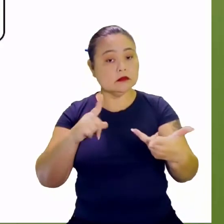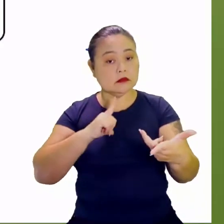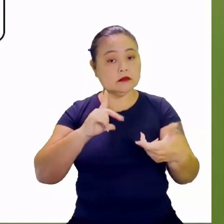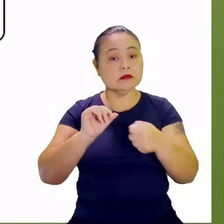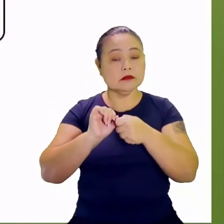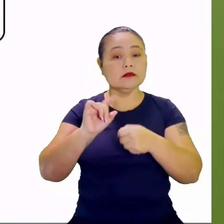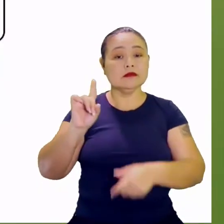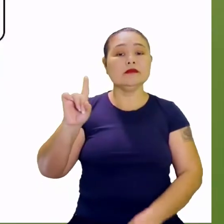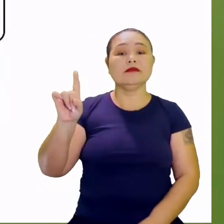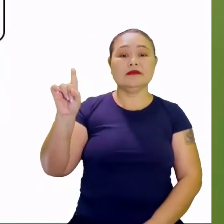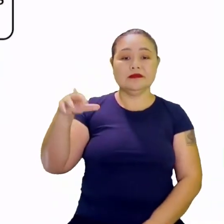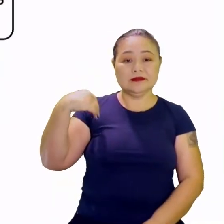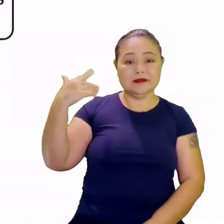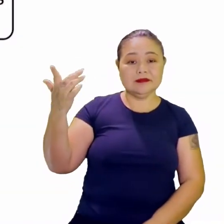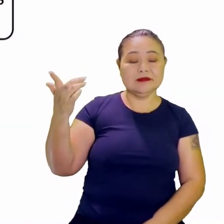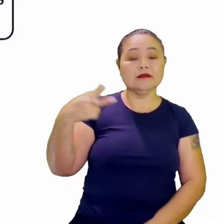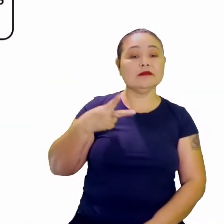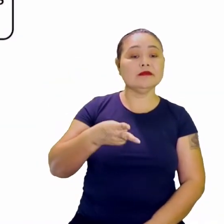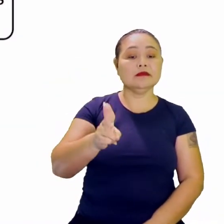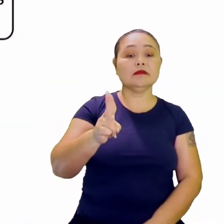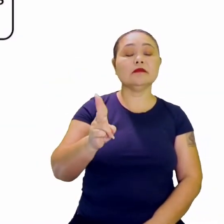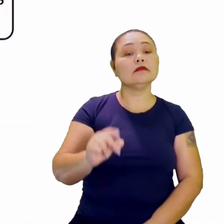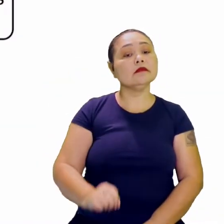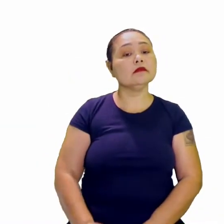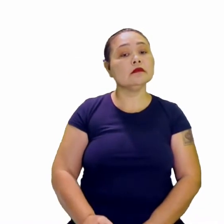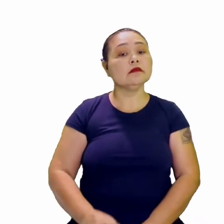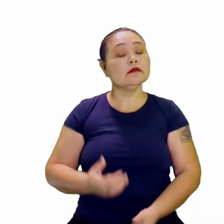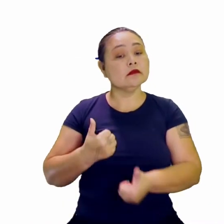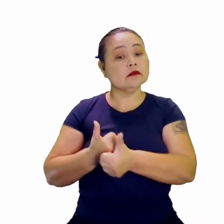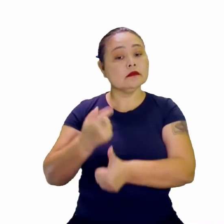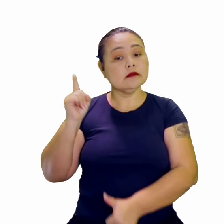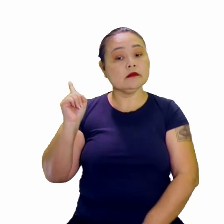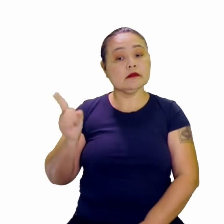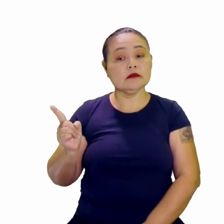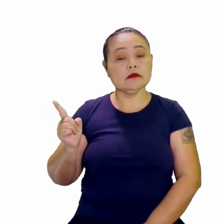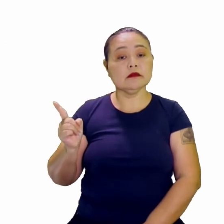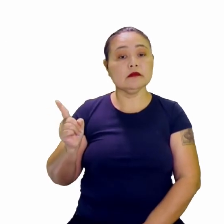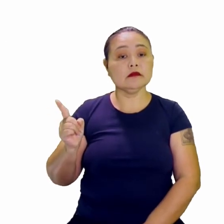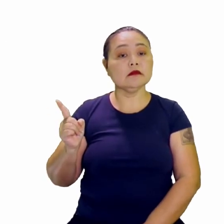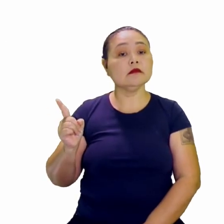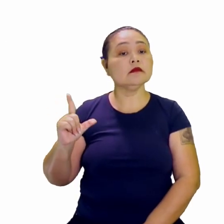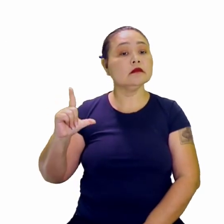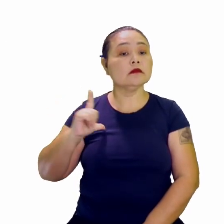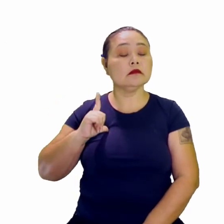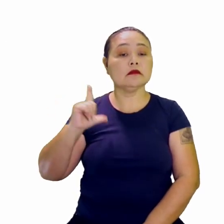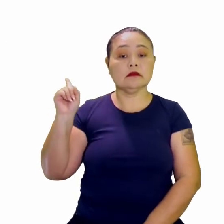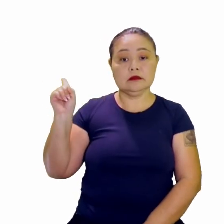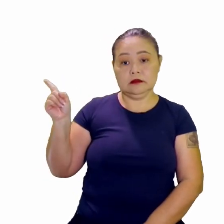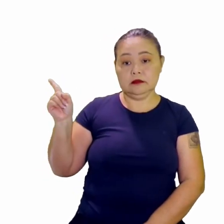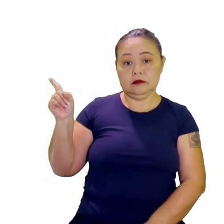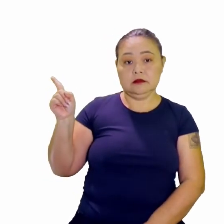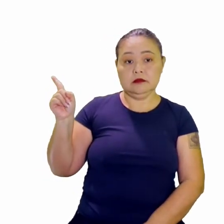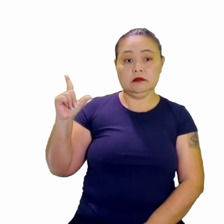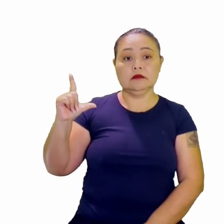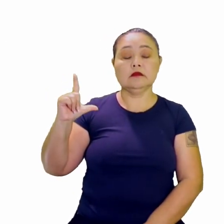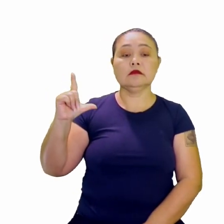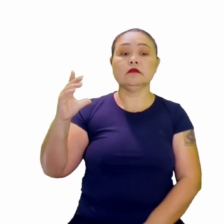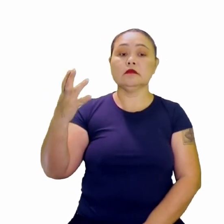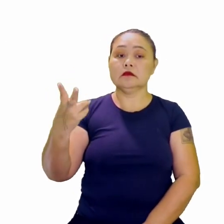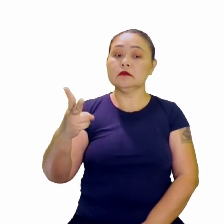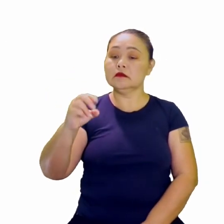passou o slide e já vai continuar aí com vocês. Continua no slide. Então, nós temos, quando eu